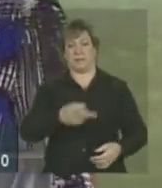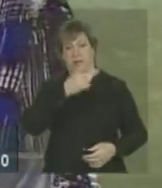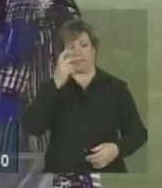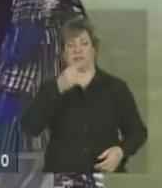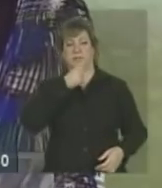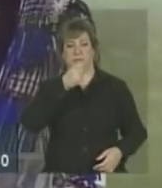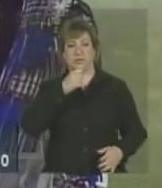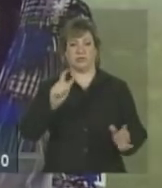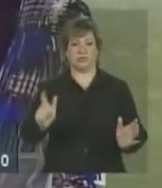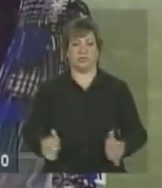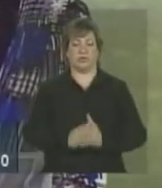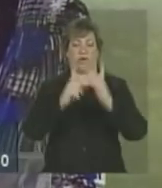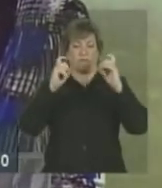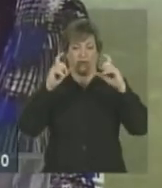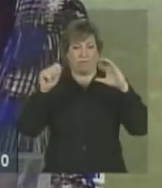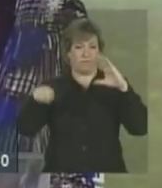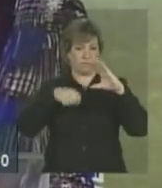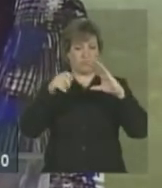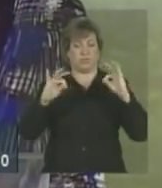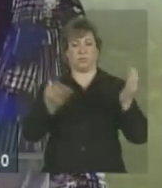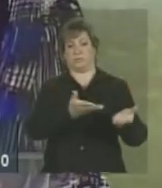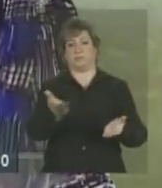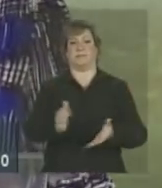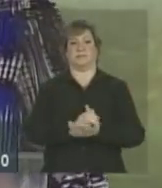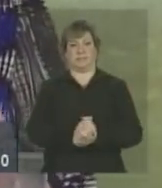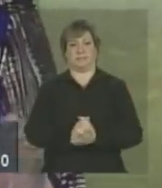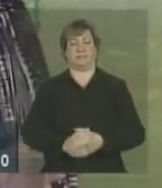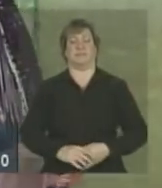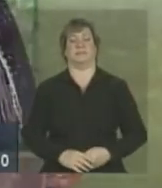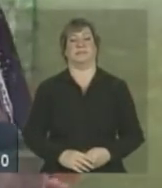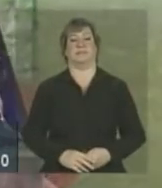senhores jornalistas, fotógrafos e cinegrafistas.